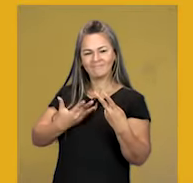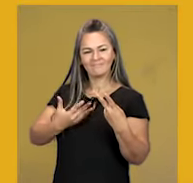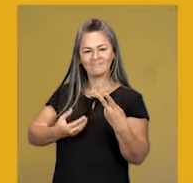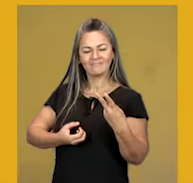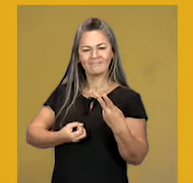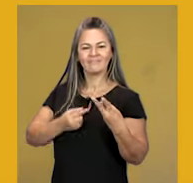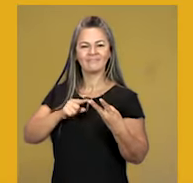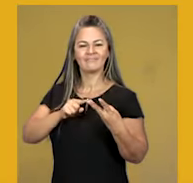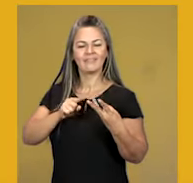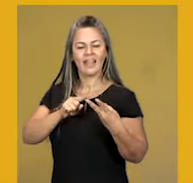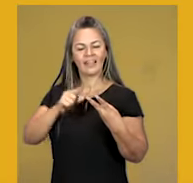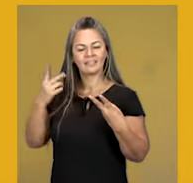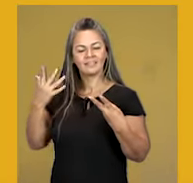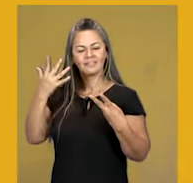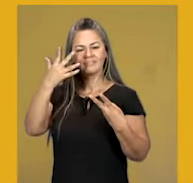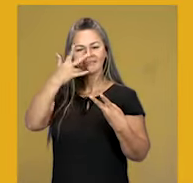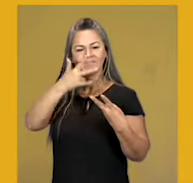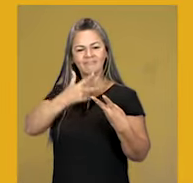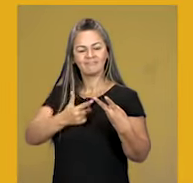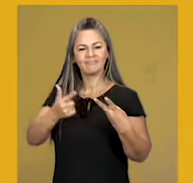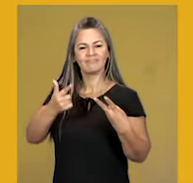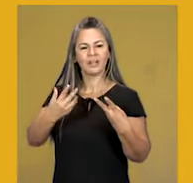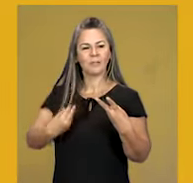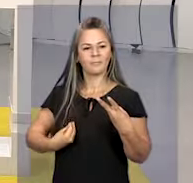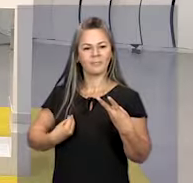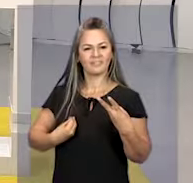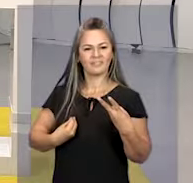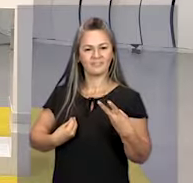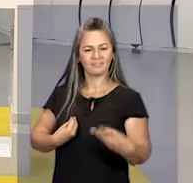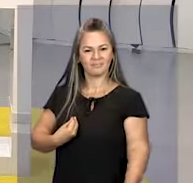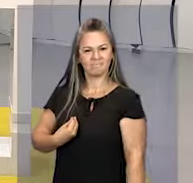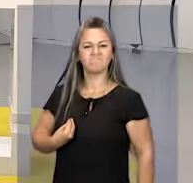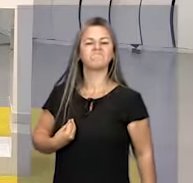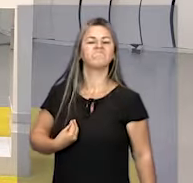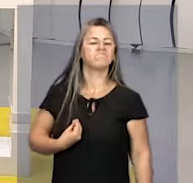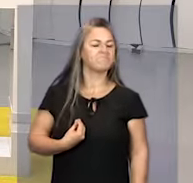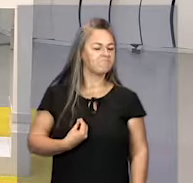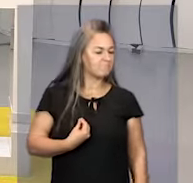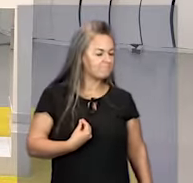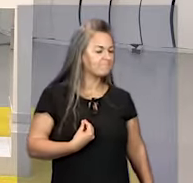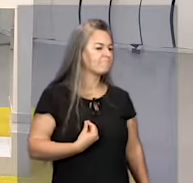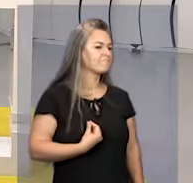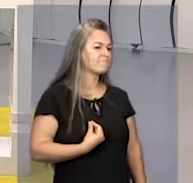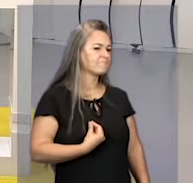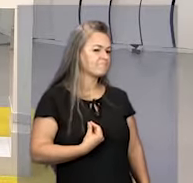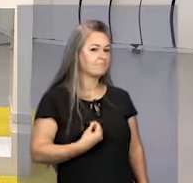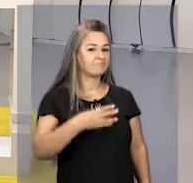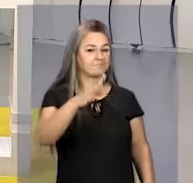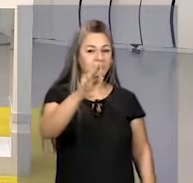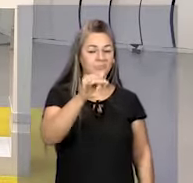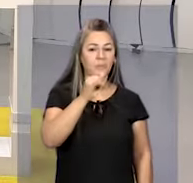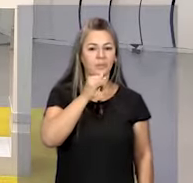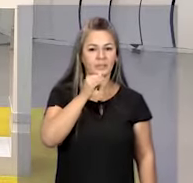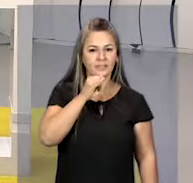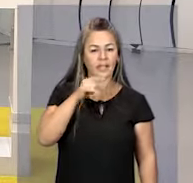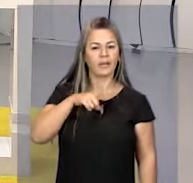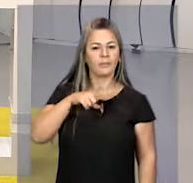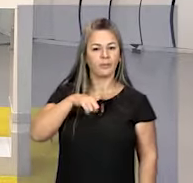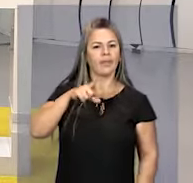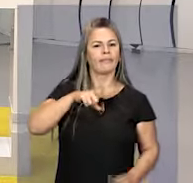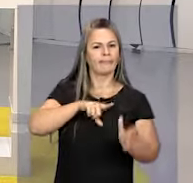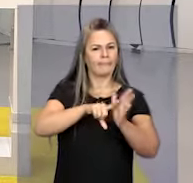beleza para a vida. Tá certo, a gente sabe que existe uma explicação científica para